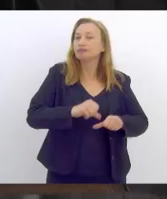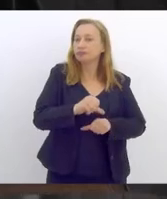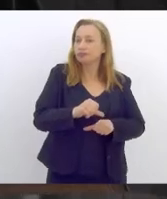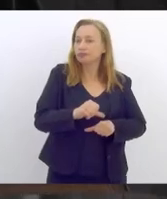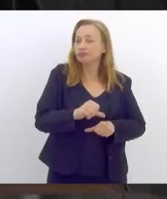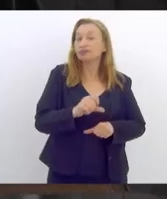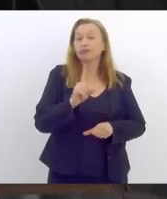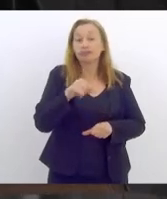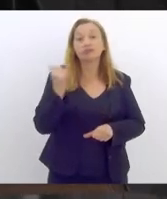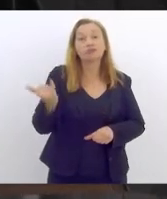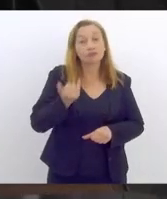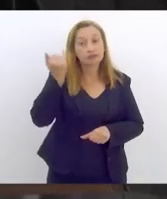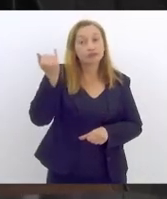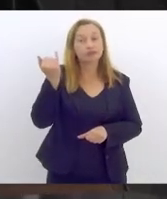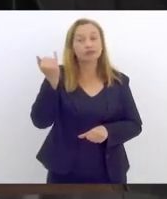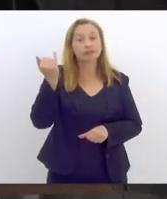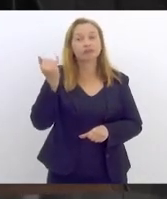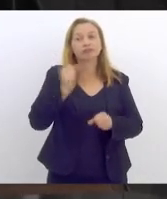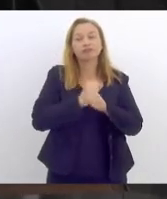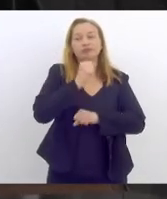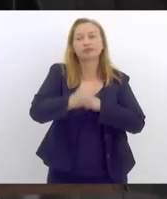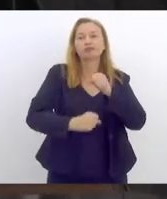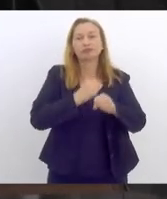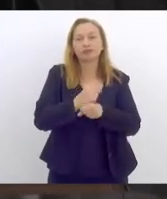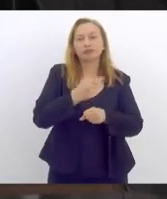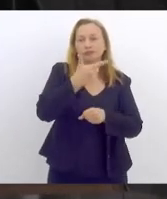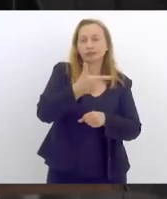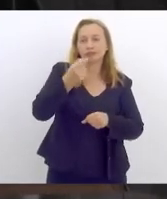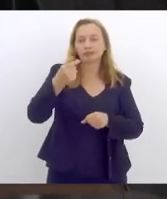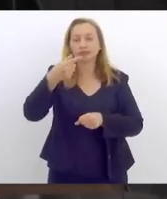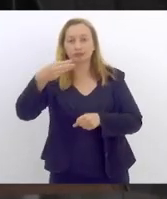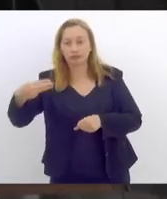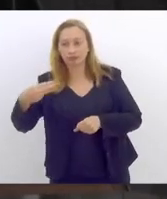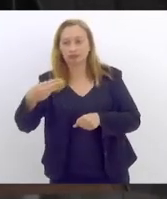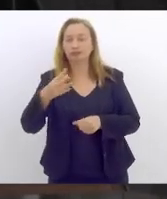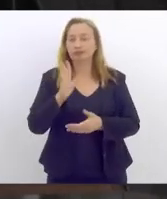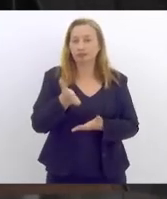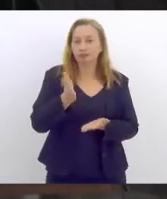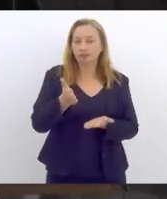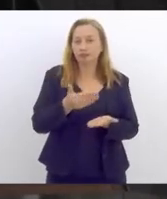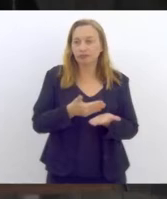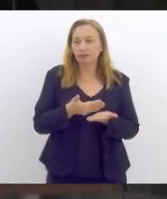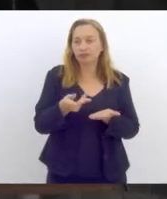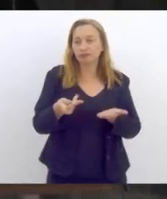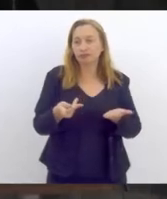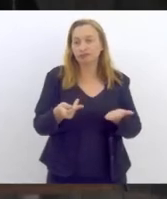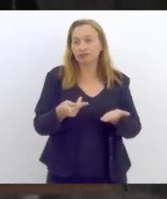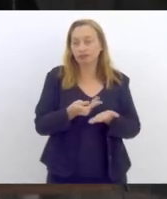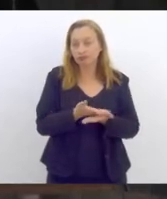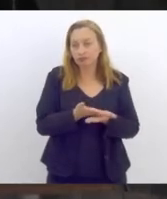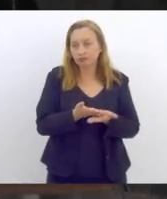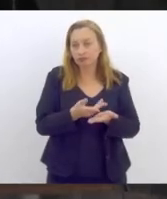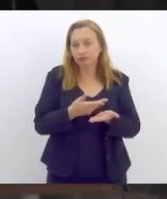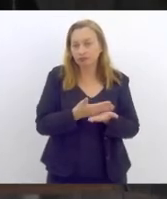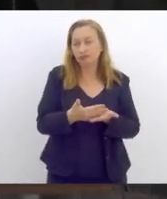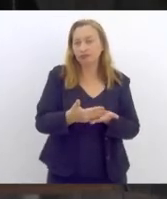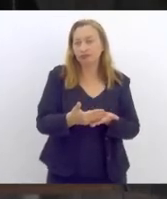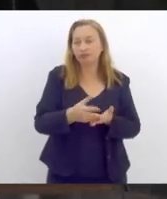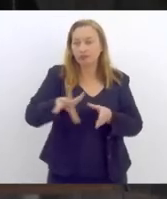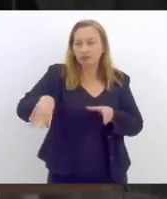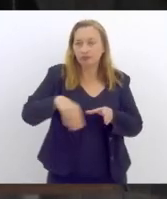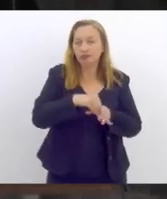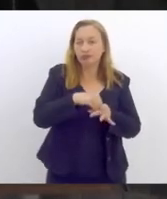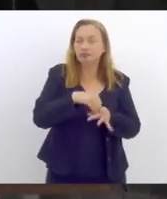que são muito importantes para o ano de 2023 que já deveriam dadas a sua distância já deveriam constar